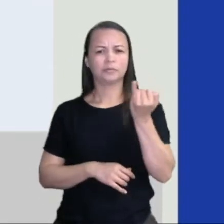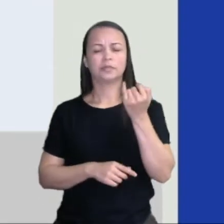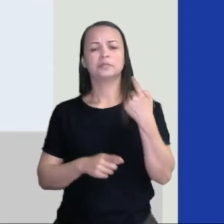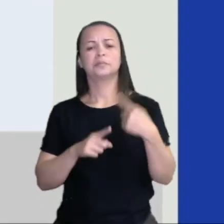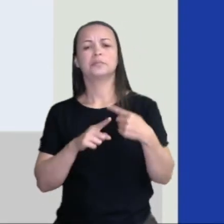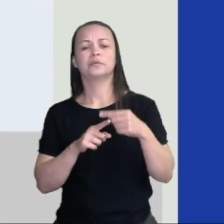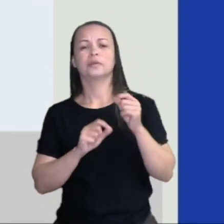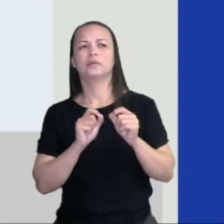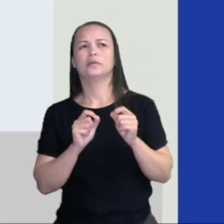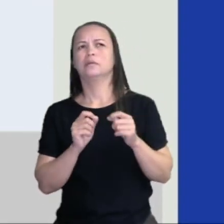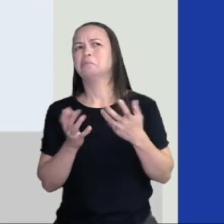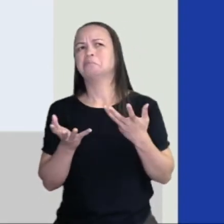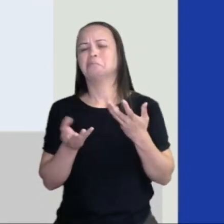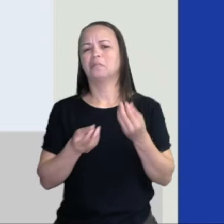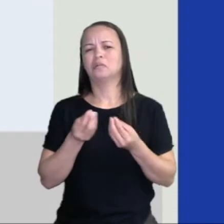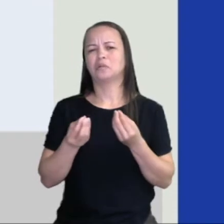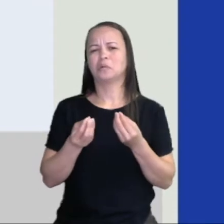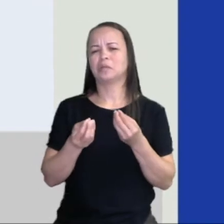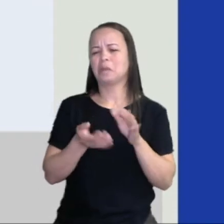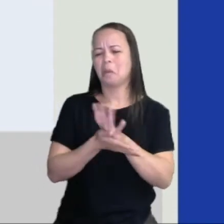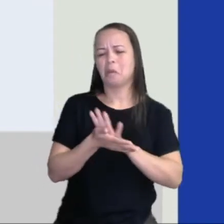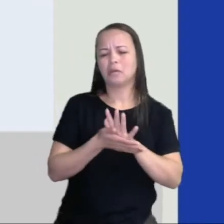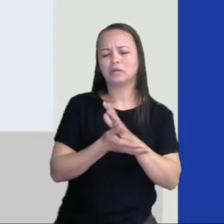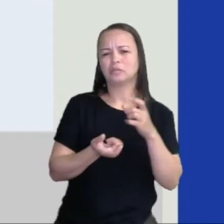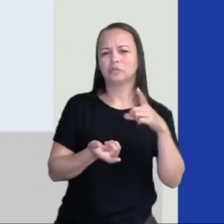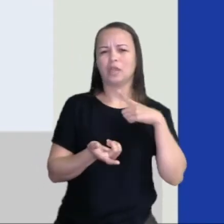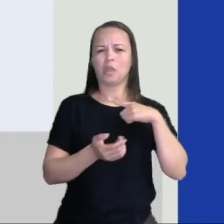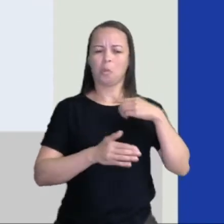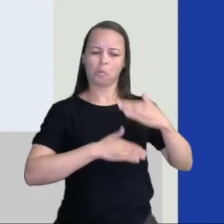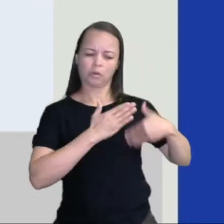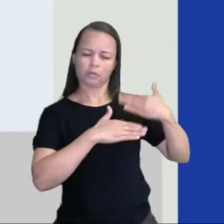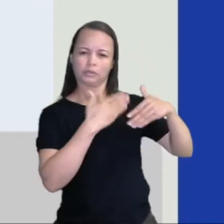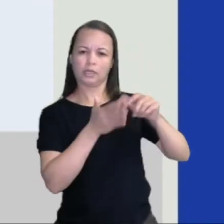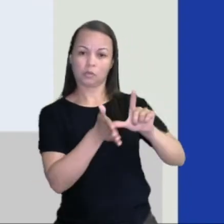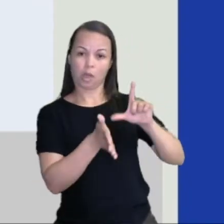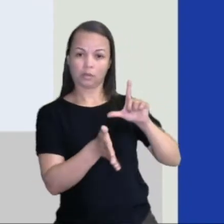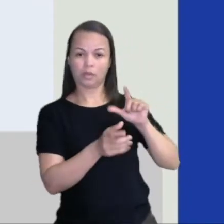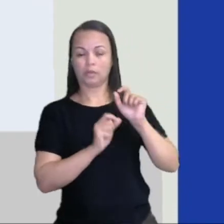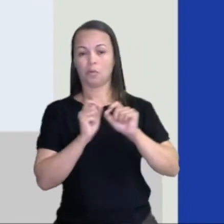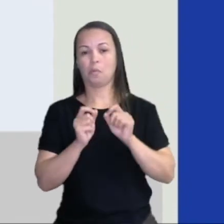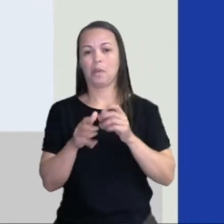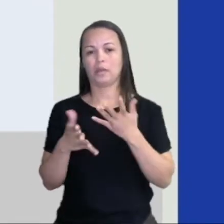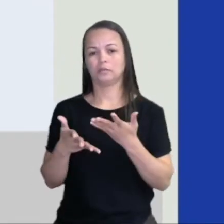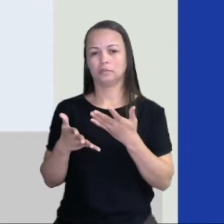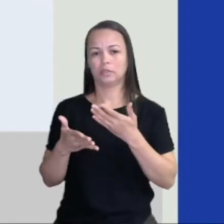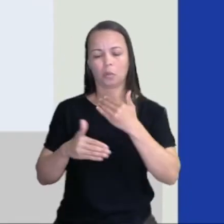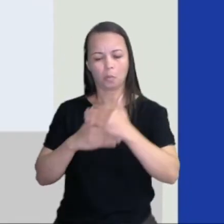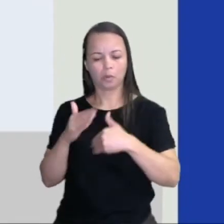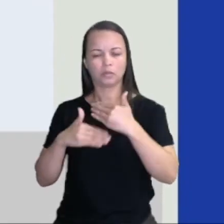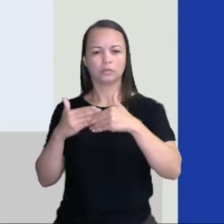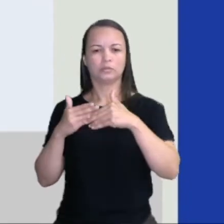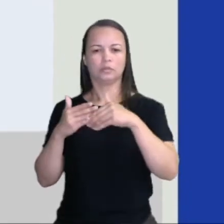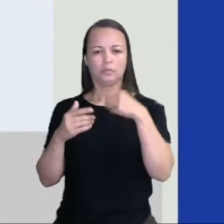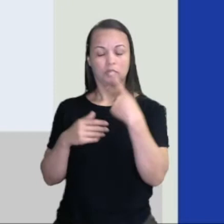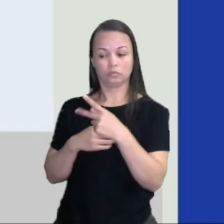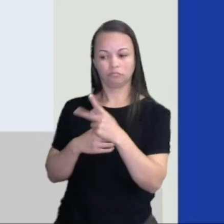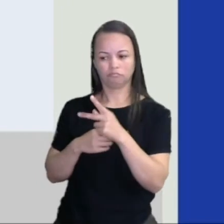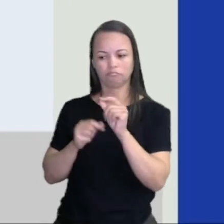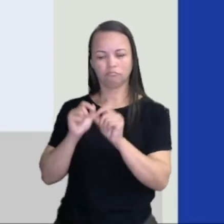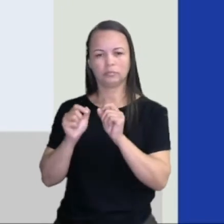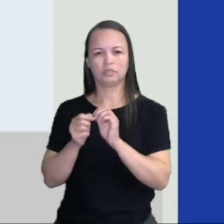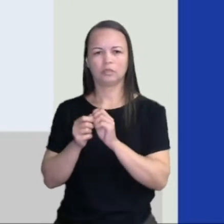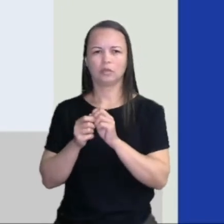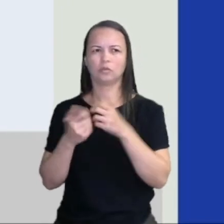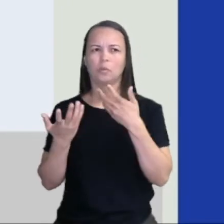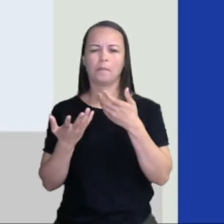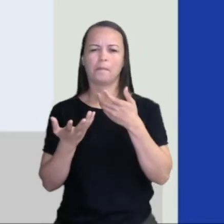não adianta nada eu ter todos aqueles processos anteriores se o organismo eles não estiver apto a absorver esses nutrientes. E aí lá, quando você percebe